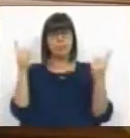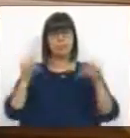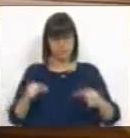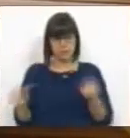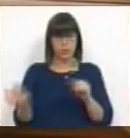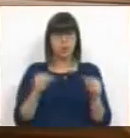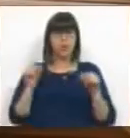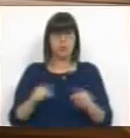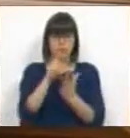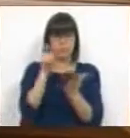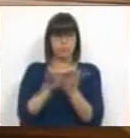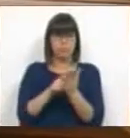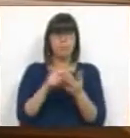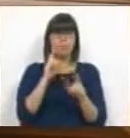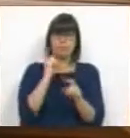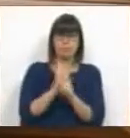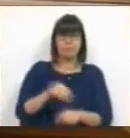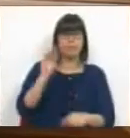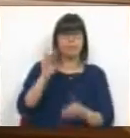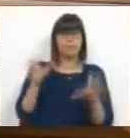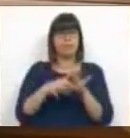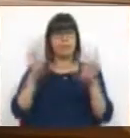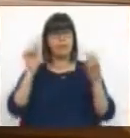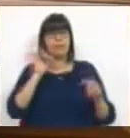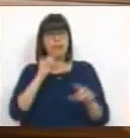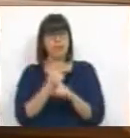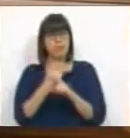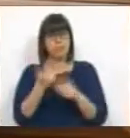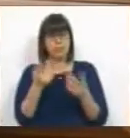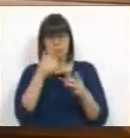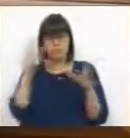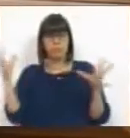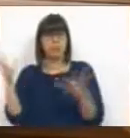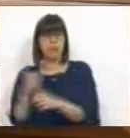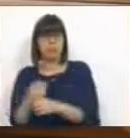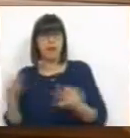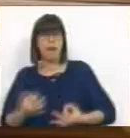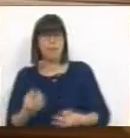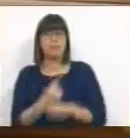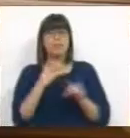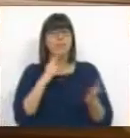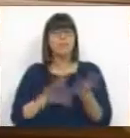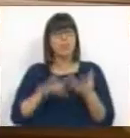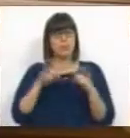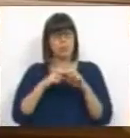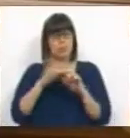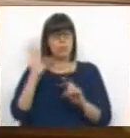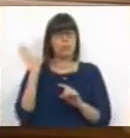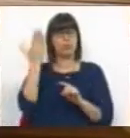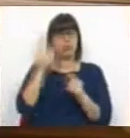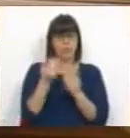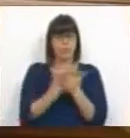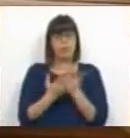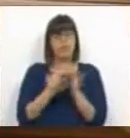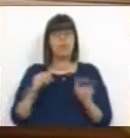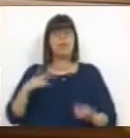para a discussão, por ter agendado esta interpelação sobre um assunto tão importante como é o despovoamento do interior, porque, de facto, um dos problemas estruturais da